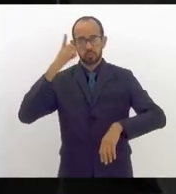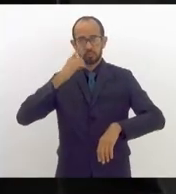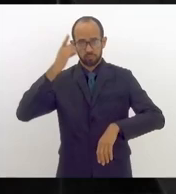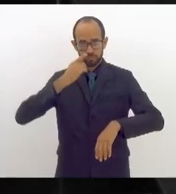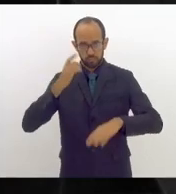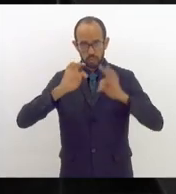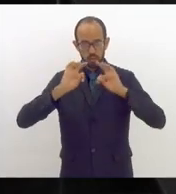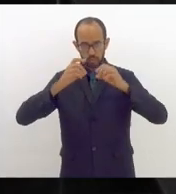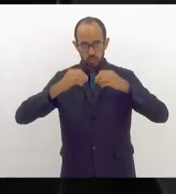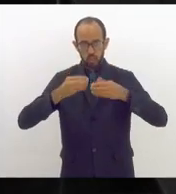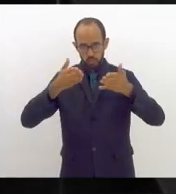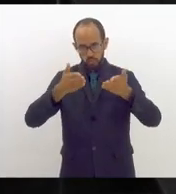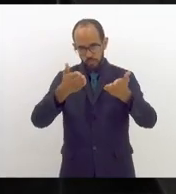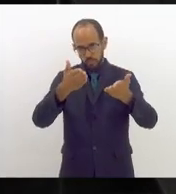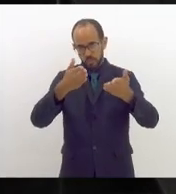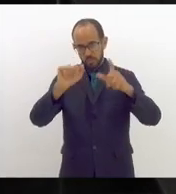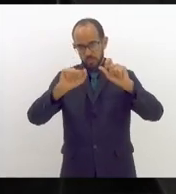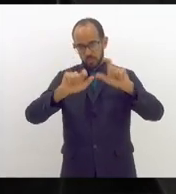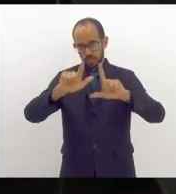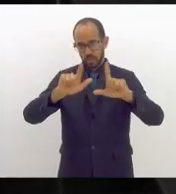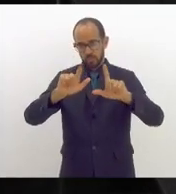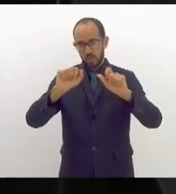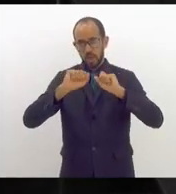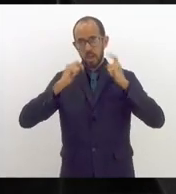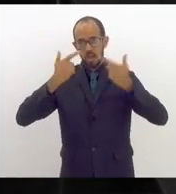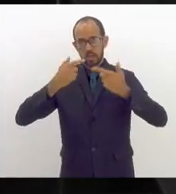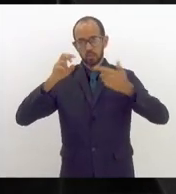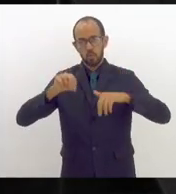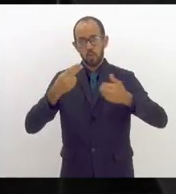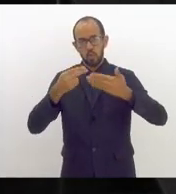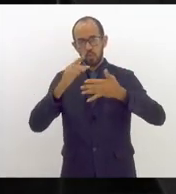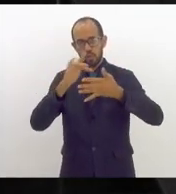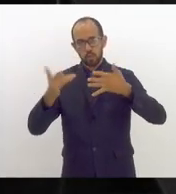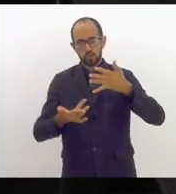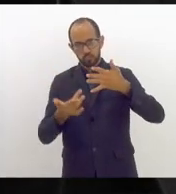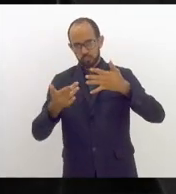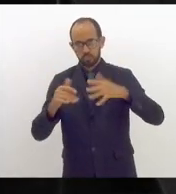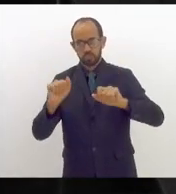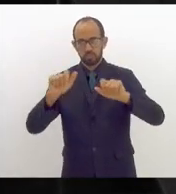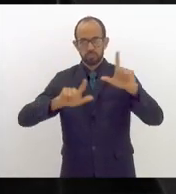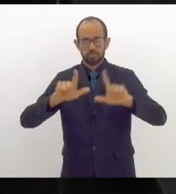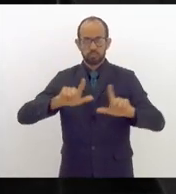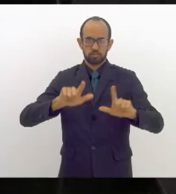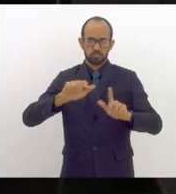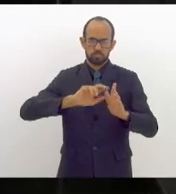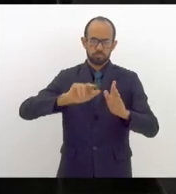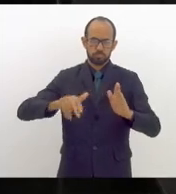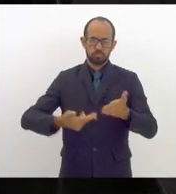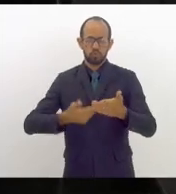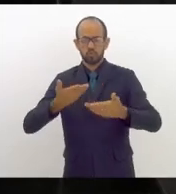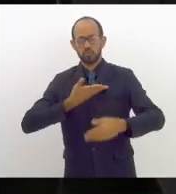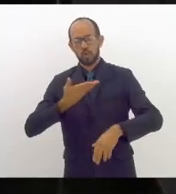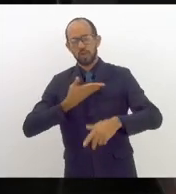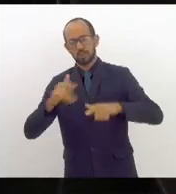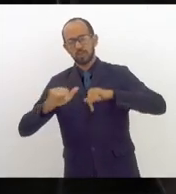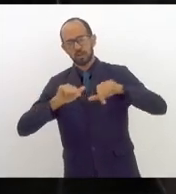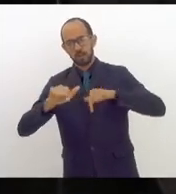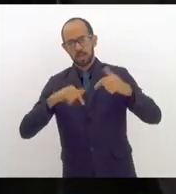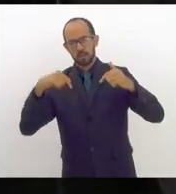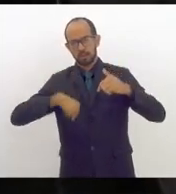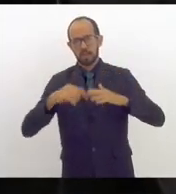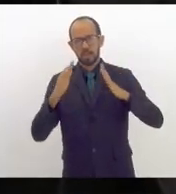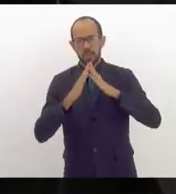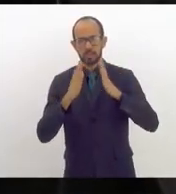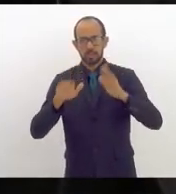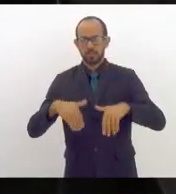e cidadães que nos assistem pela TV alerj ou nos seguem pelas redes sociais imprensa colegas de trabalho aqui da casa deputada